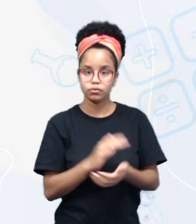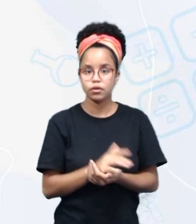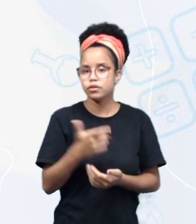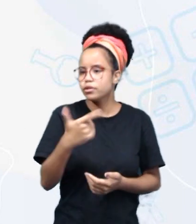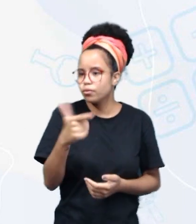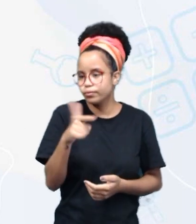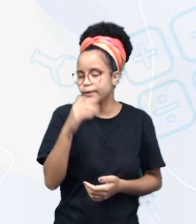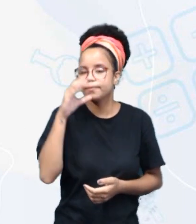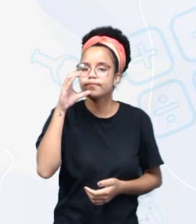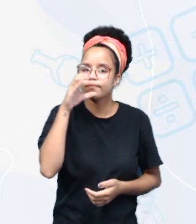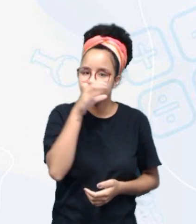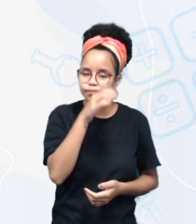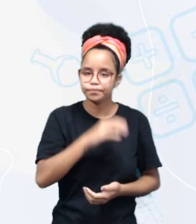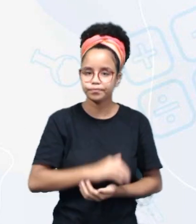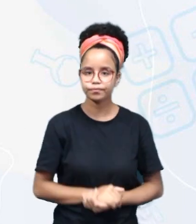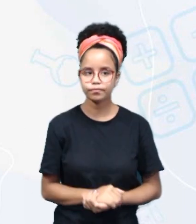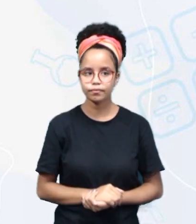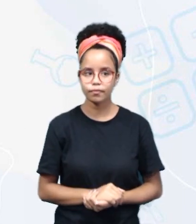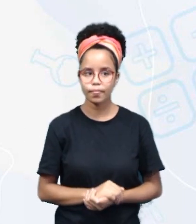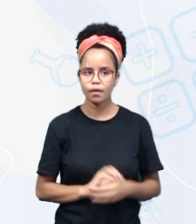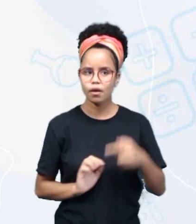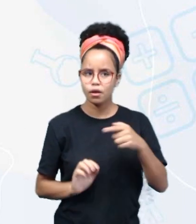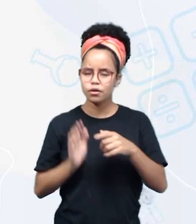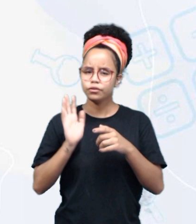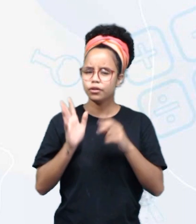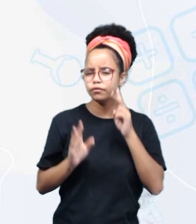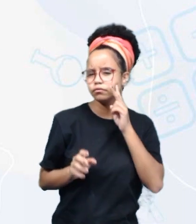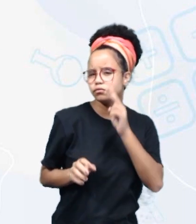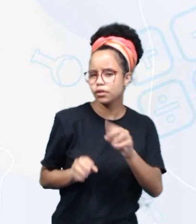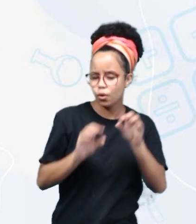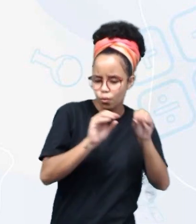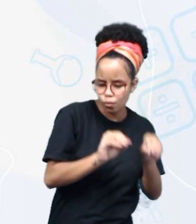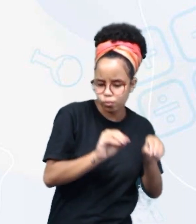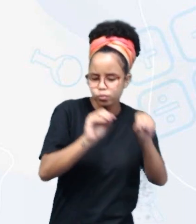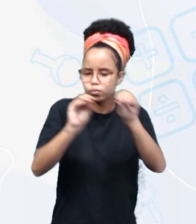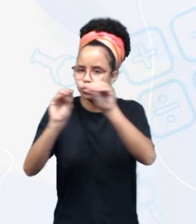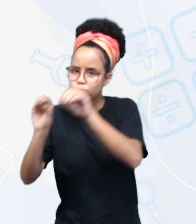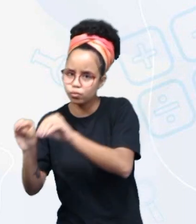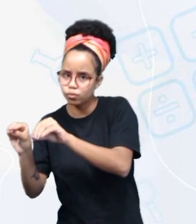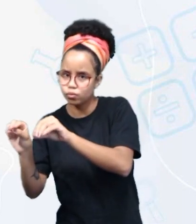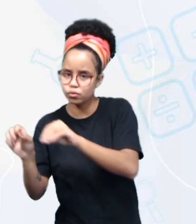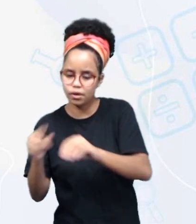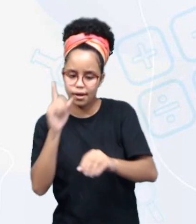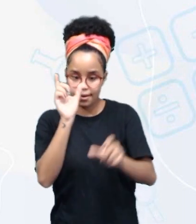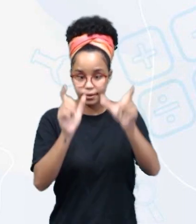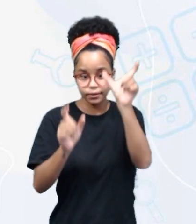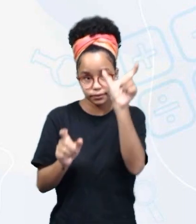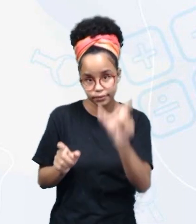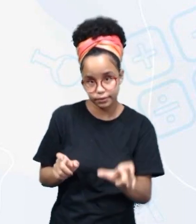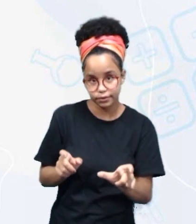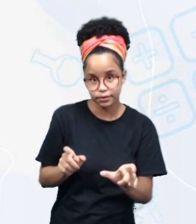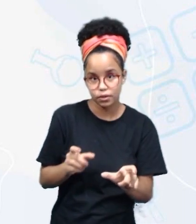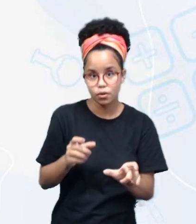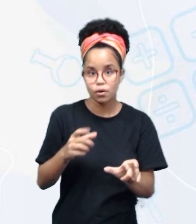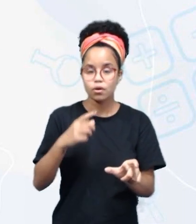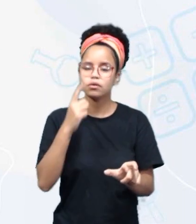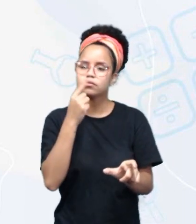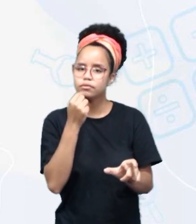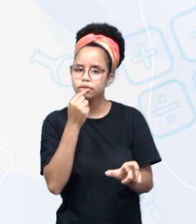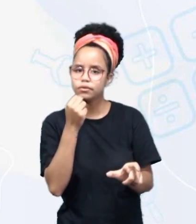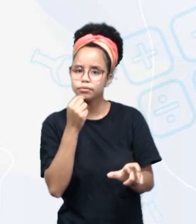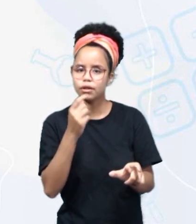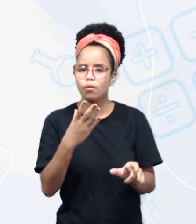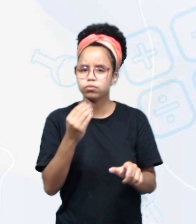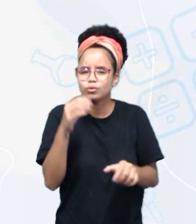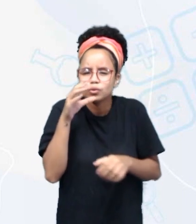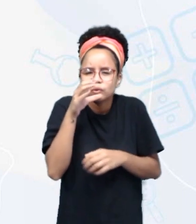existe calor. Aqui nós observamos a transferência de calor entre dois objetos. A gente tem um objeto que está em vermelho, está